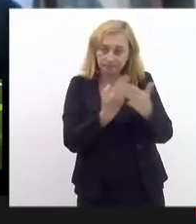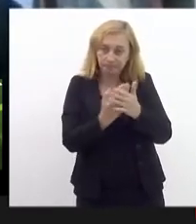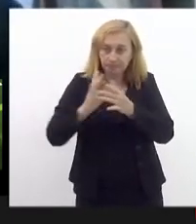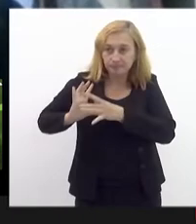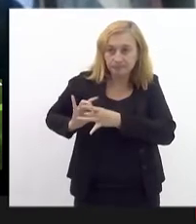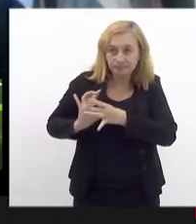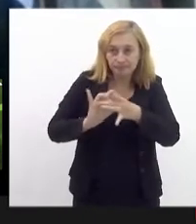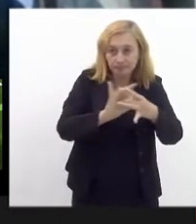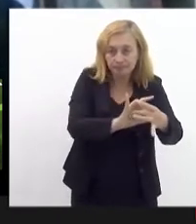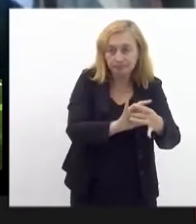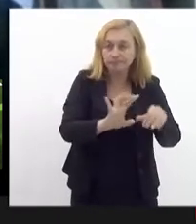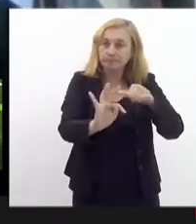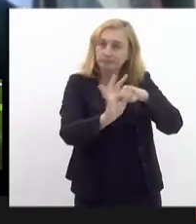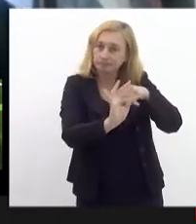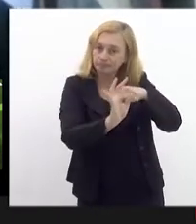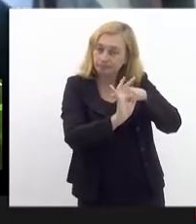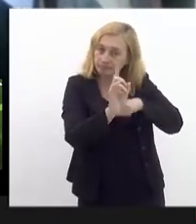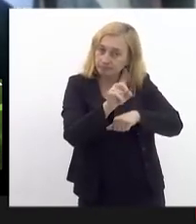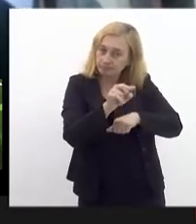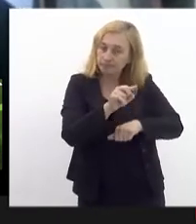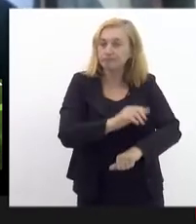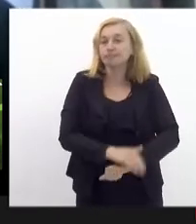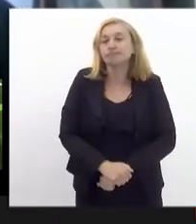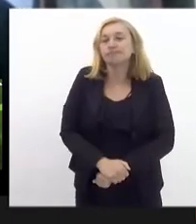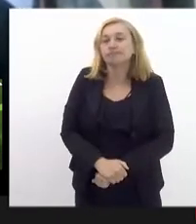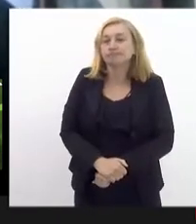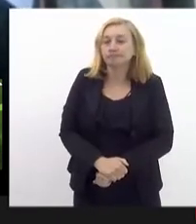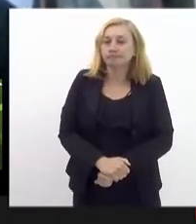circuito técnico